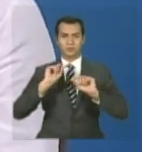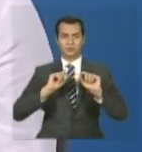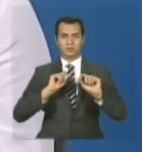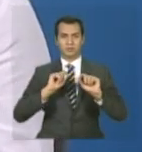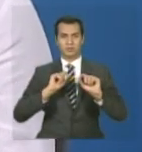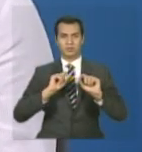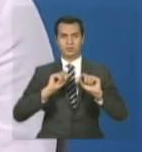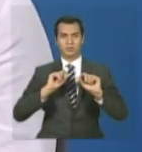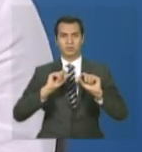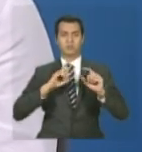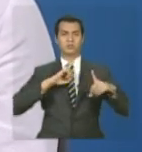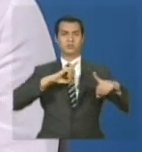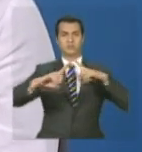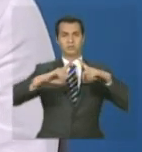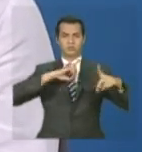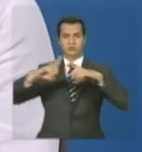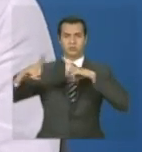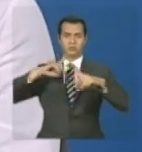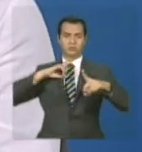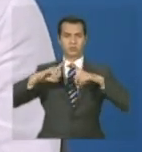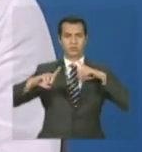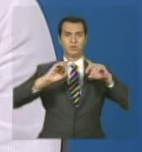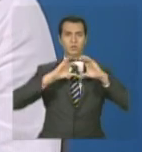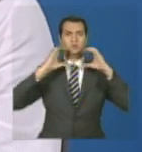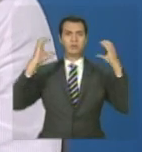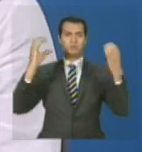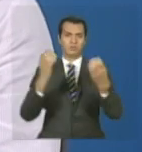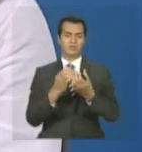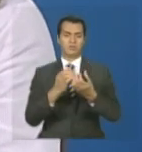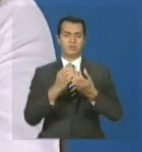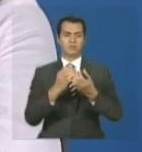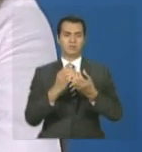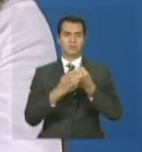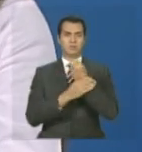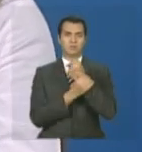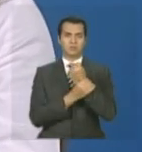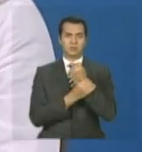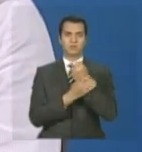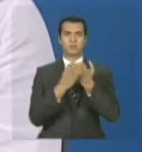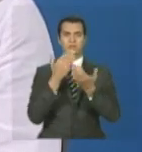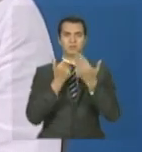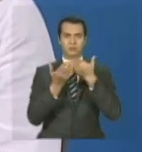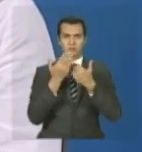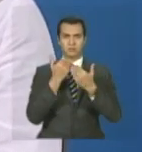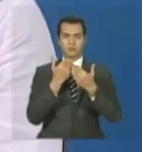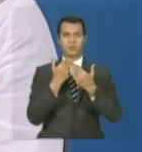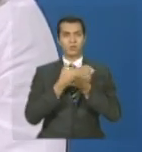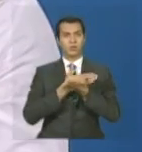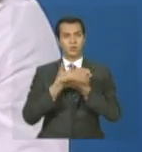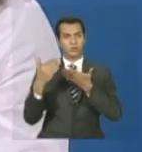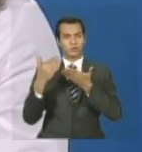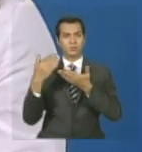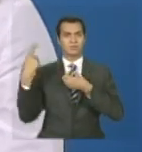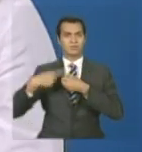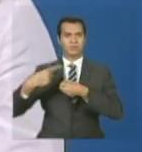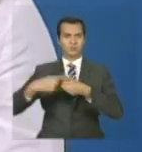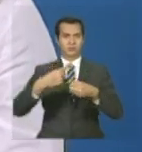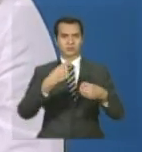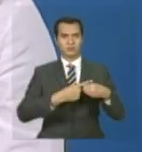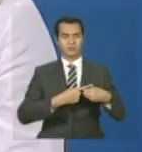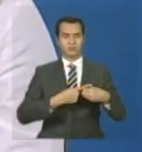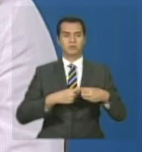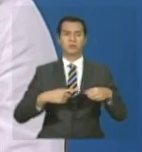nessa arena de discussão que são as conferências de segurança alimentar, que começam desde os municípios, governo e